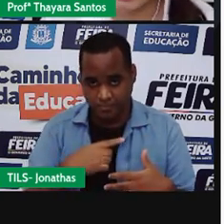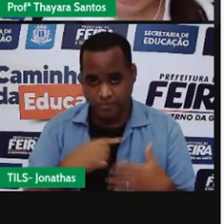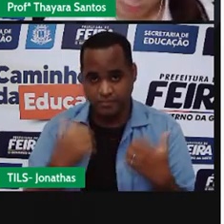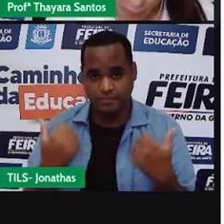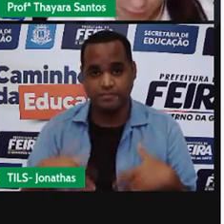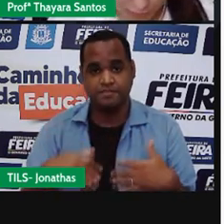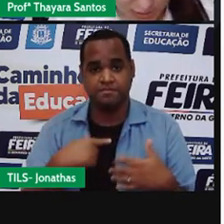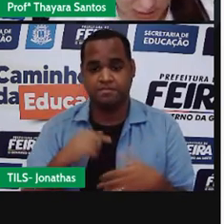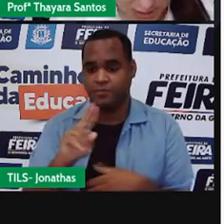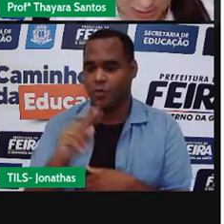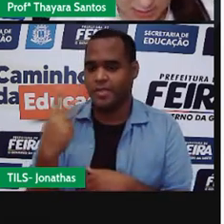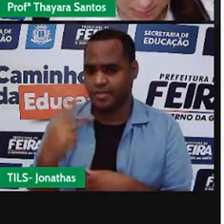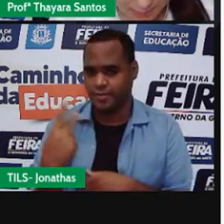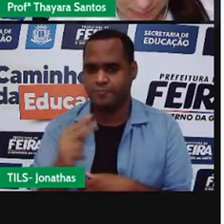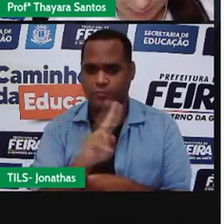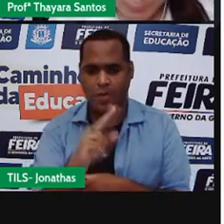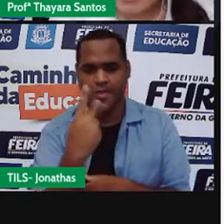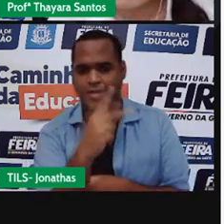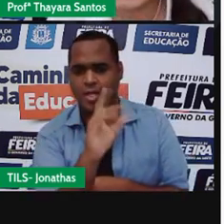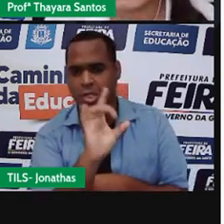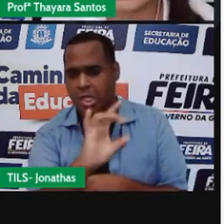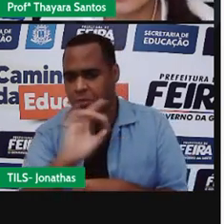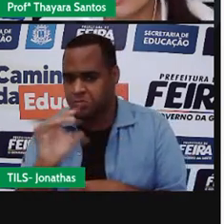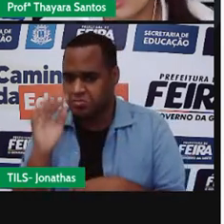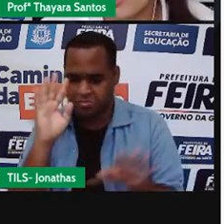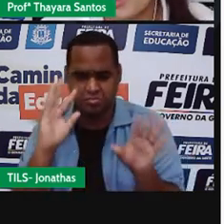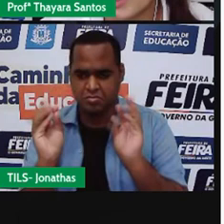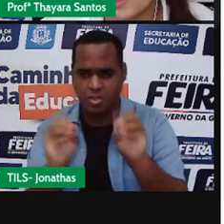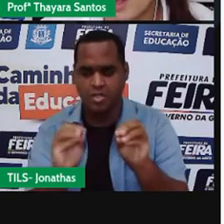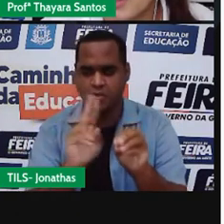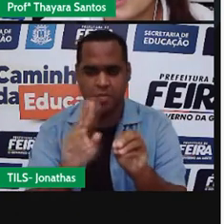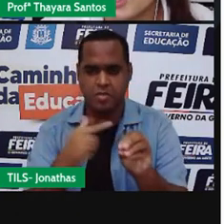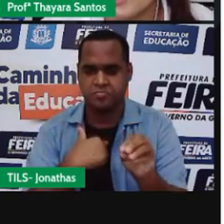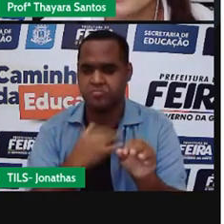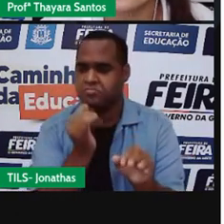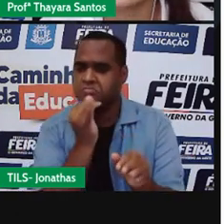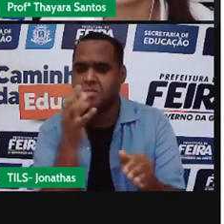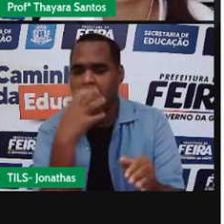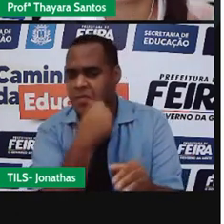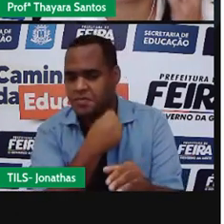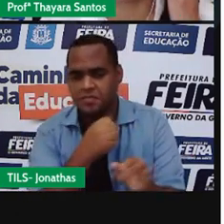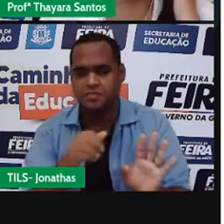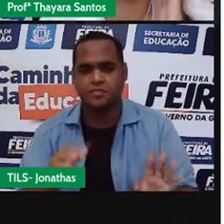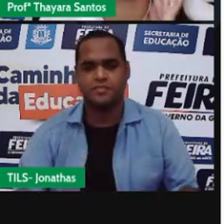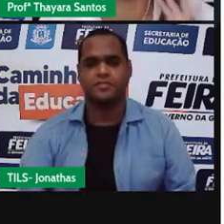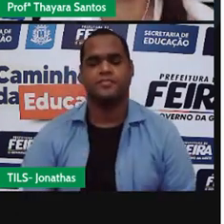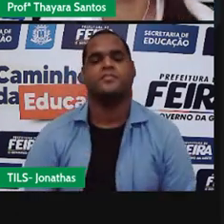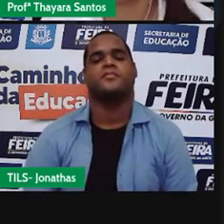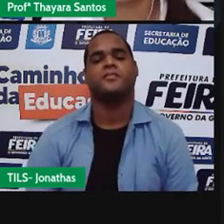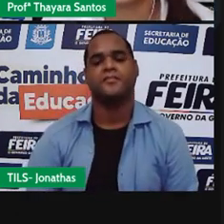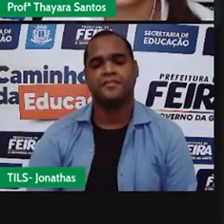Vocês vão colocar o nome de vocês. Vou colocar o meu aqui rapidinho.